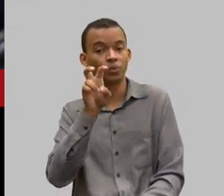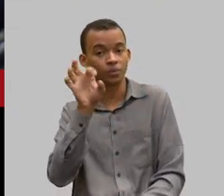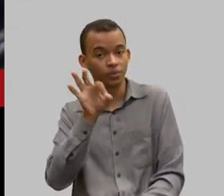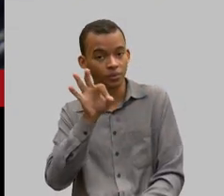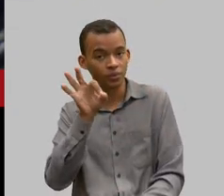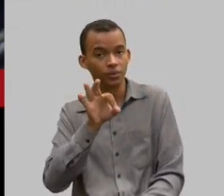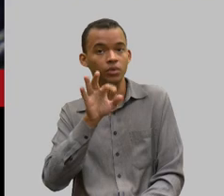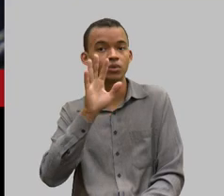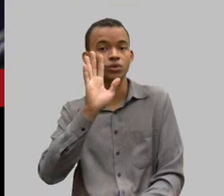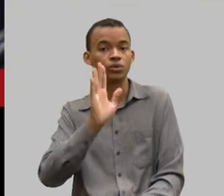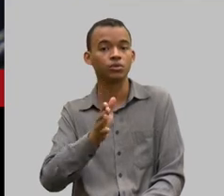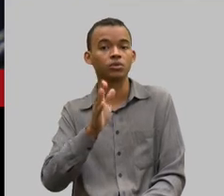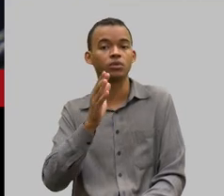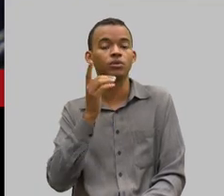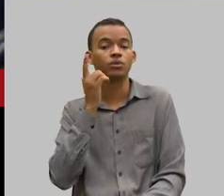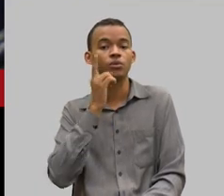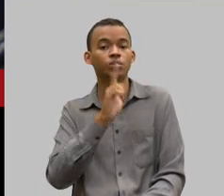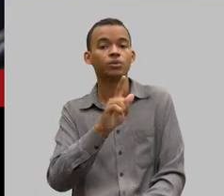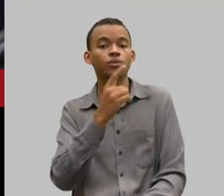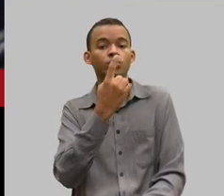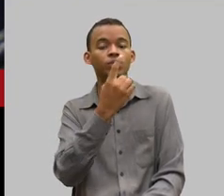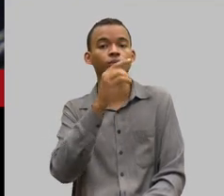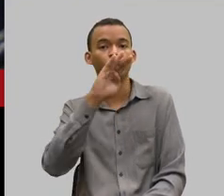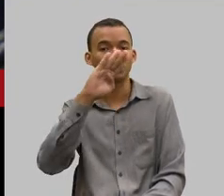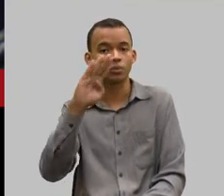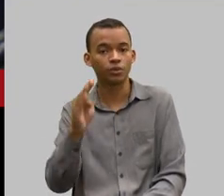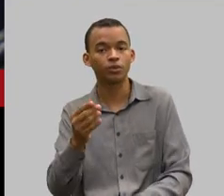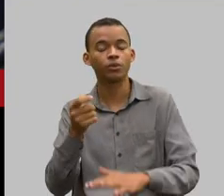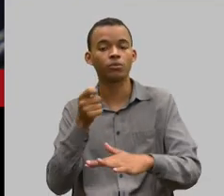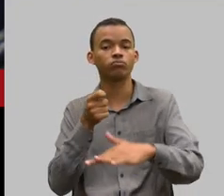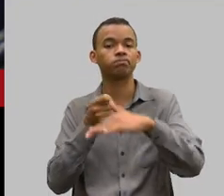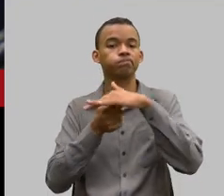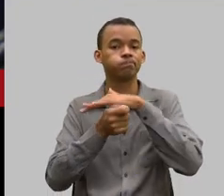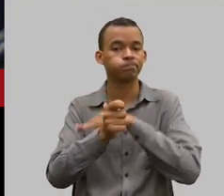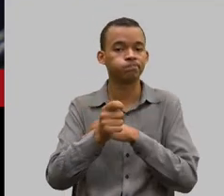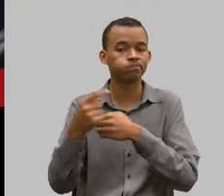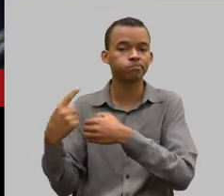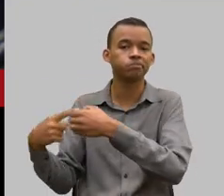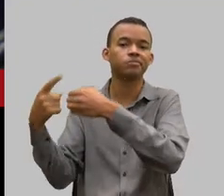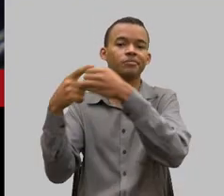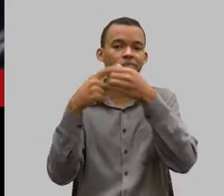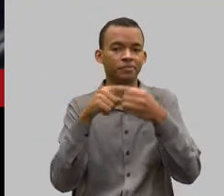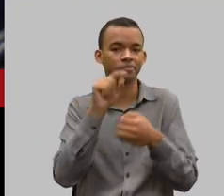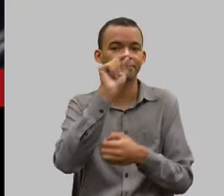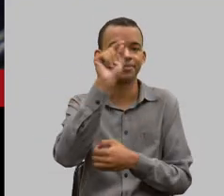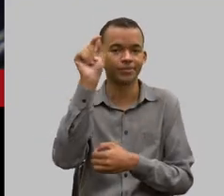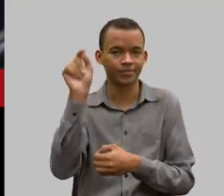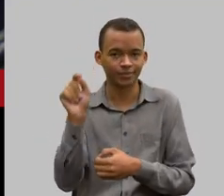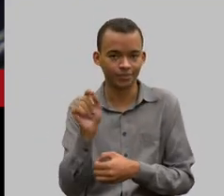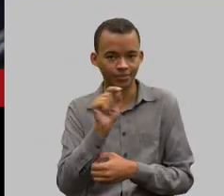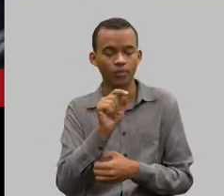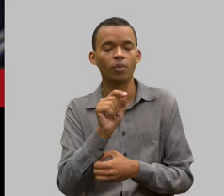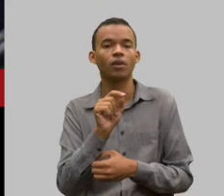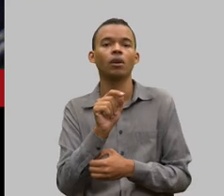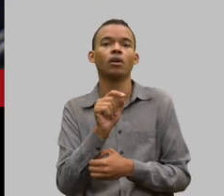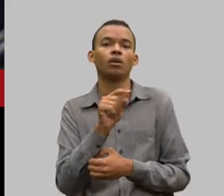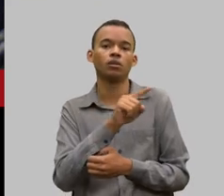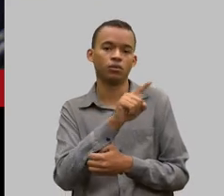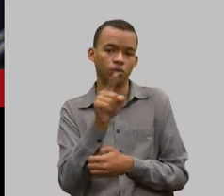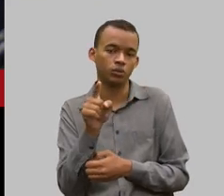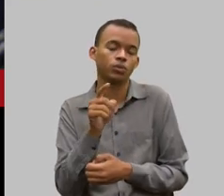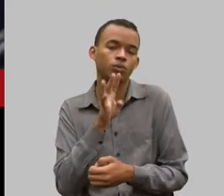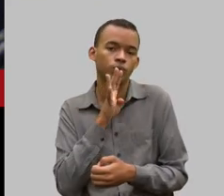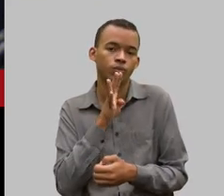mais de 1 bilhão de investimento nas nossas cidades cidad essas pequenas aqui todos parlamentares são votad cidades